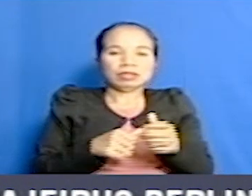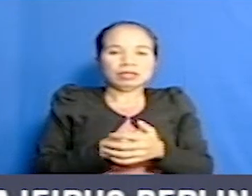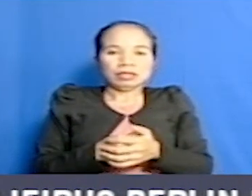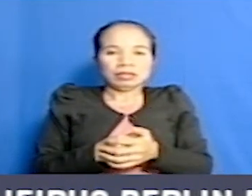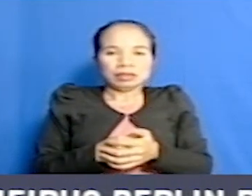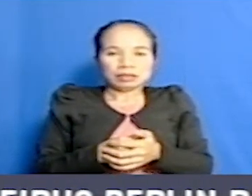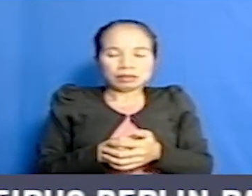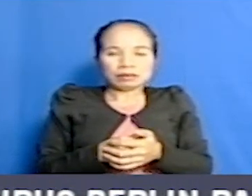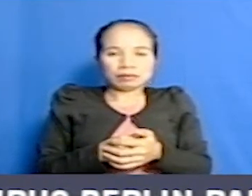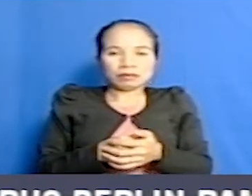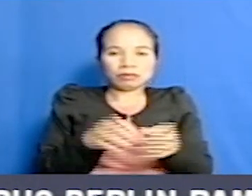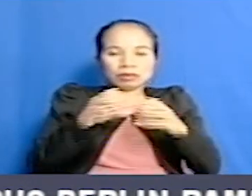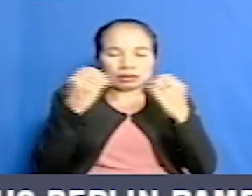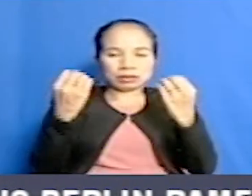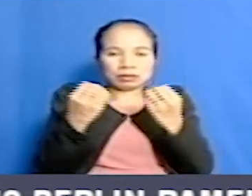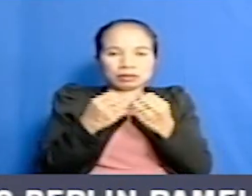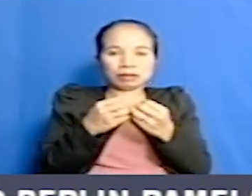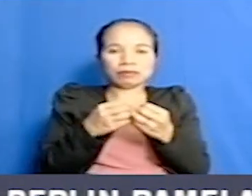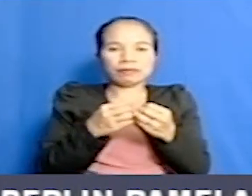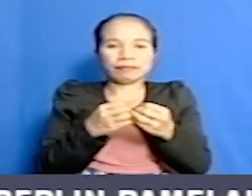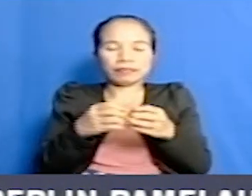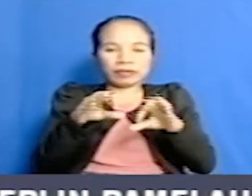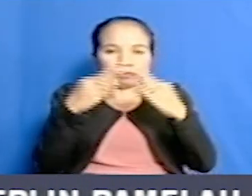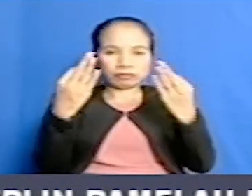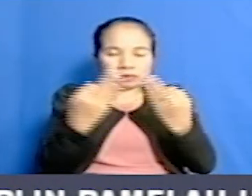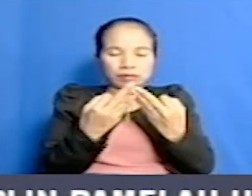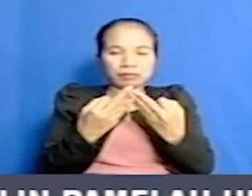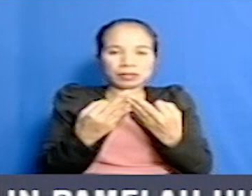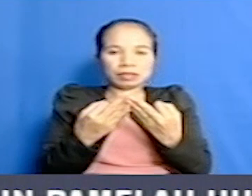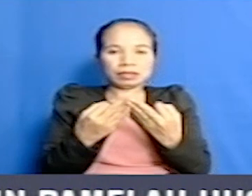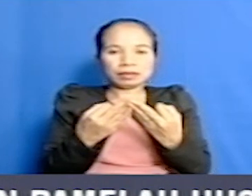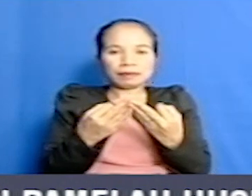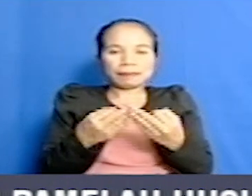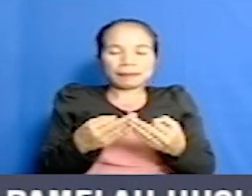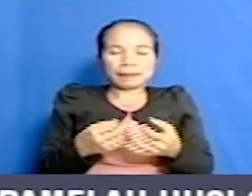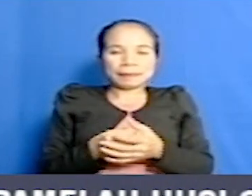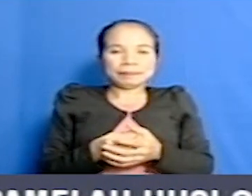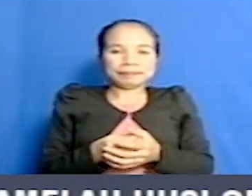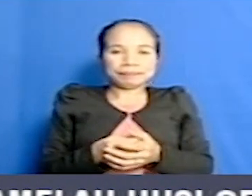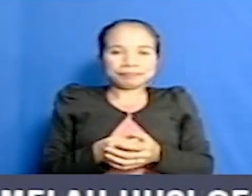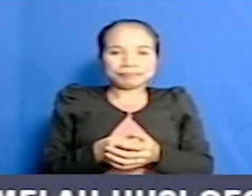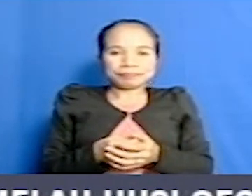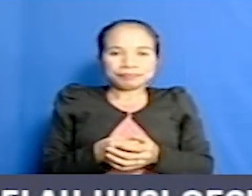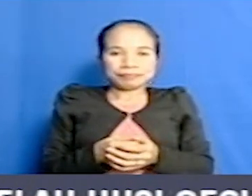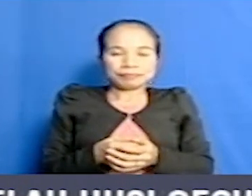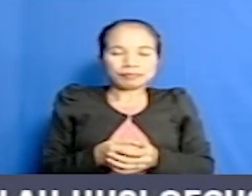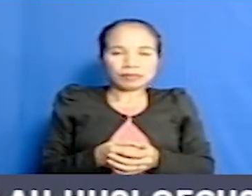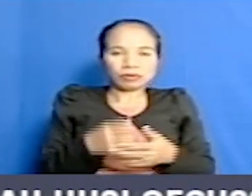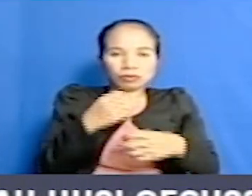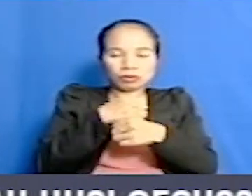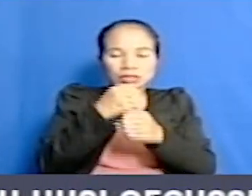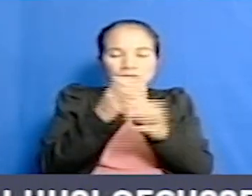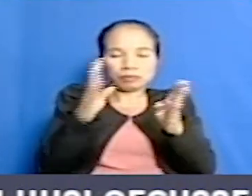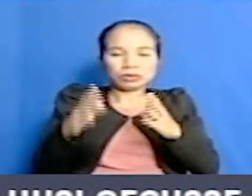são a Lola e da né usa ni nara me da minha família rasik entrega a pana tu usa ni nara o de halo processo né